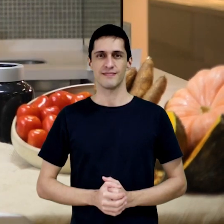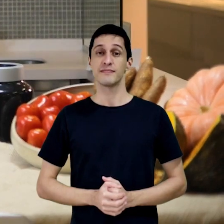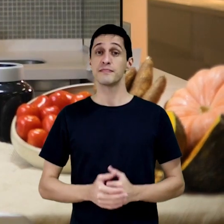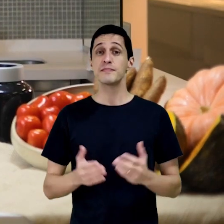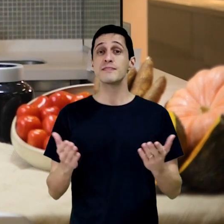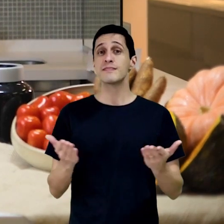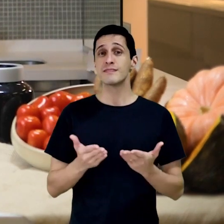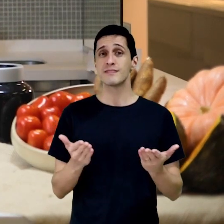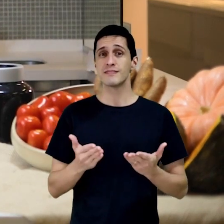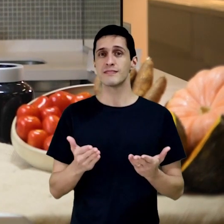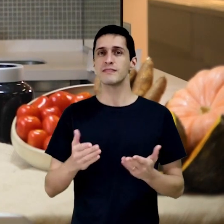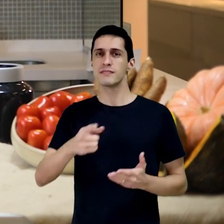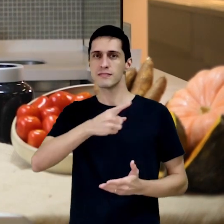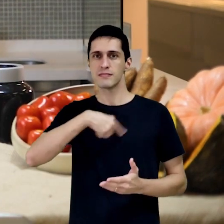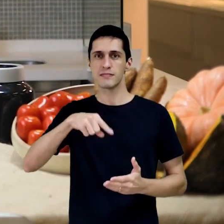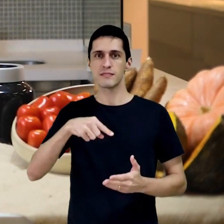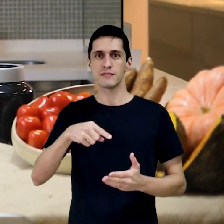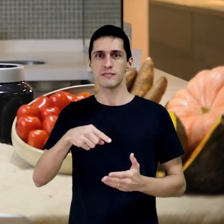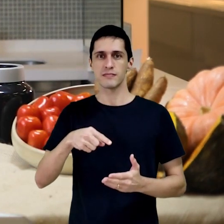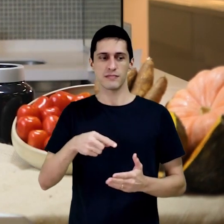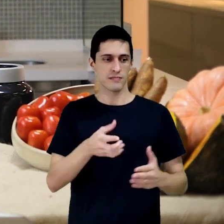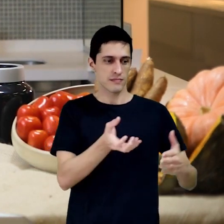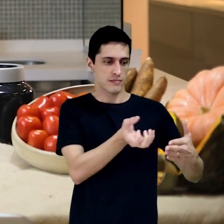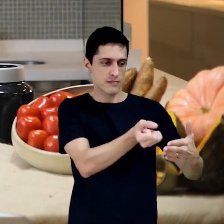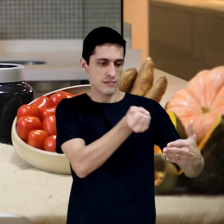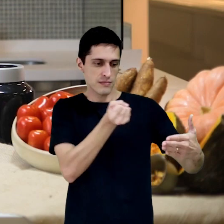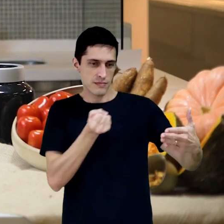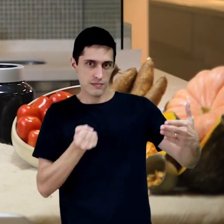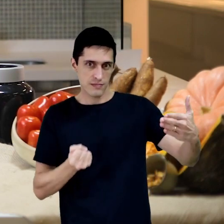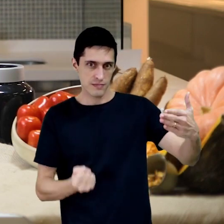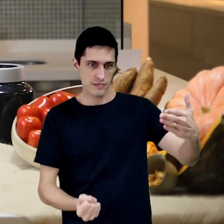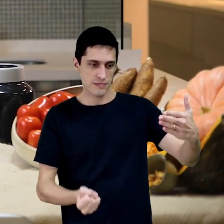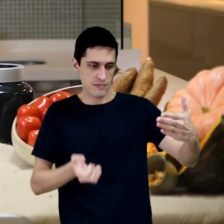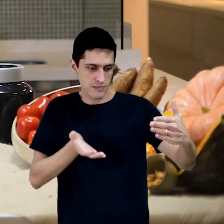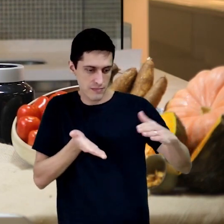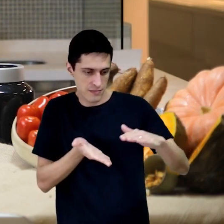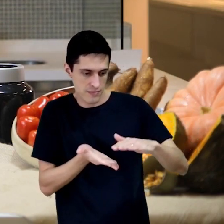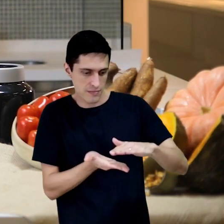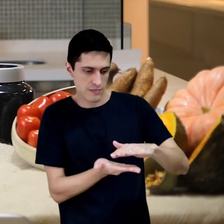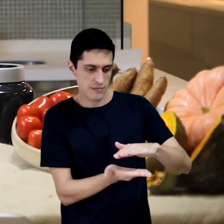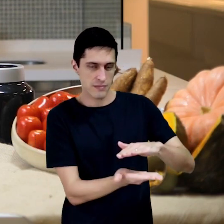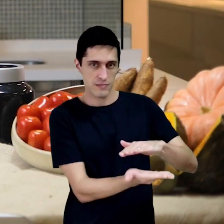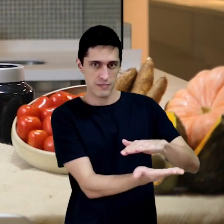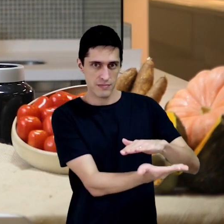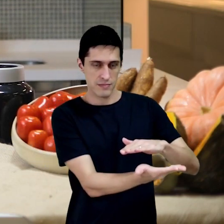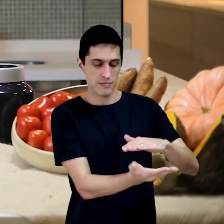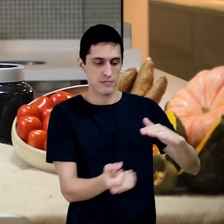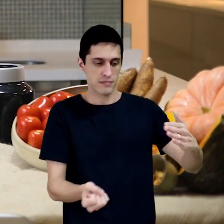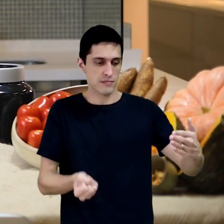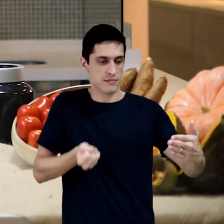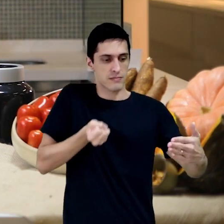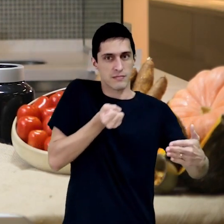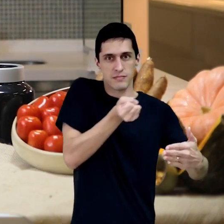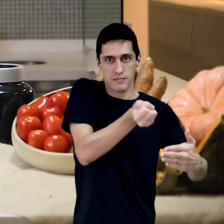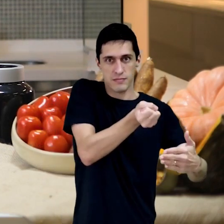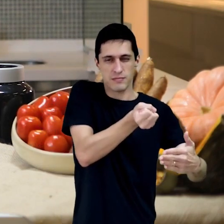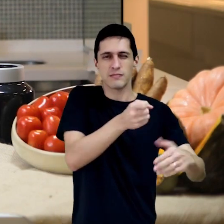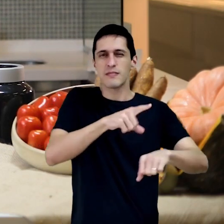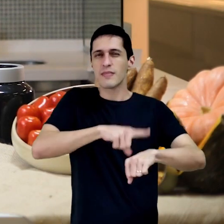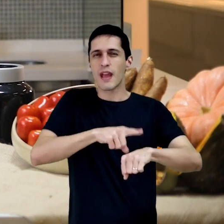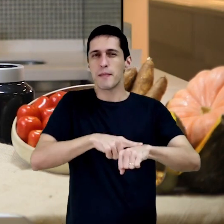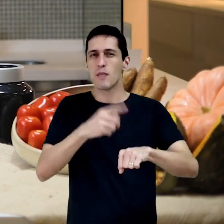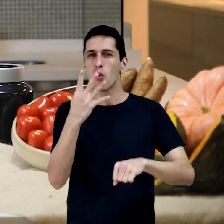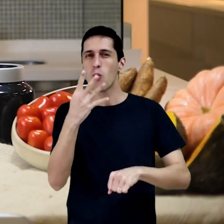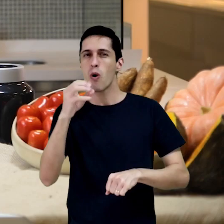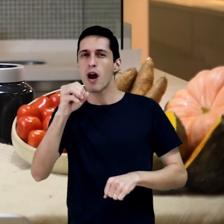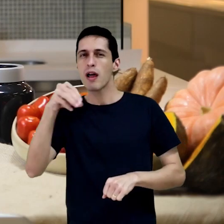E aqui agora, a gente vai levar ele ao forno por 40 minutos em banho-maria, tá? Então vou aqui acrescentar um pouco